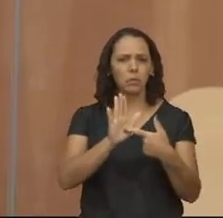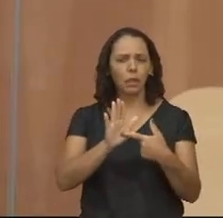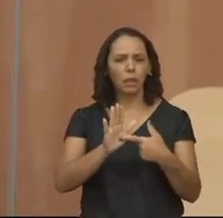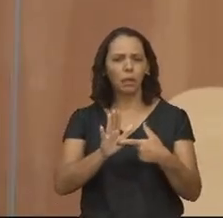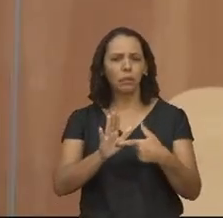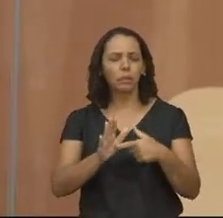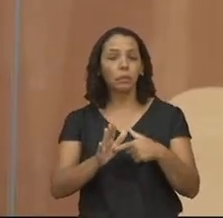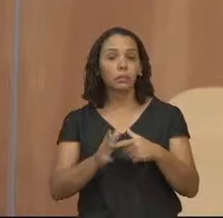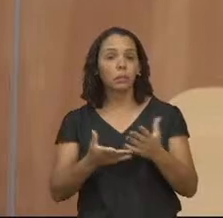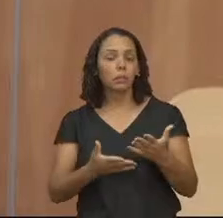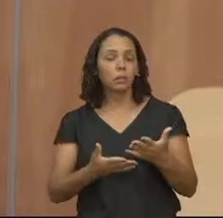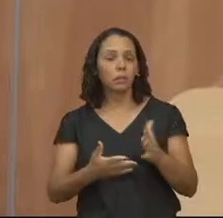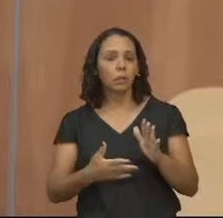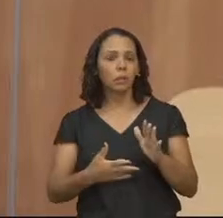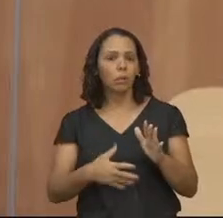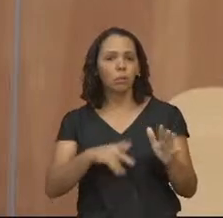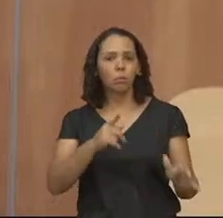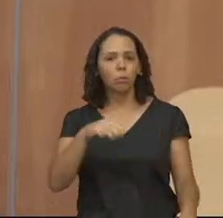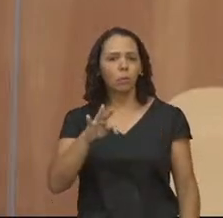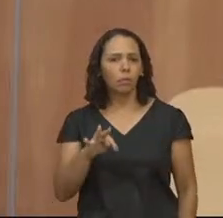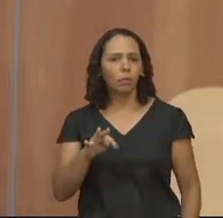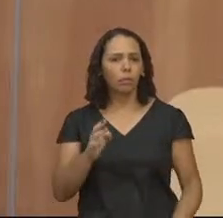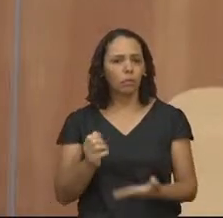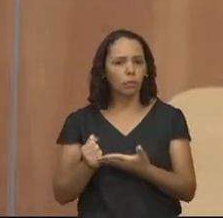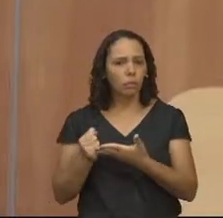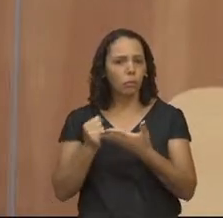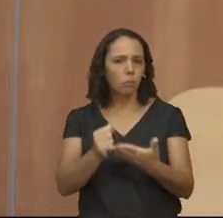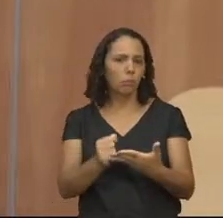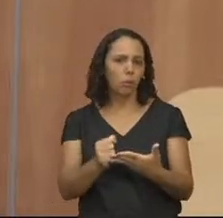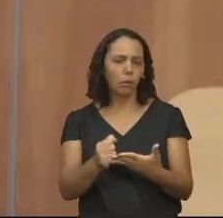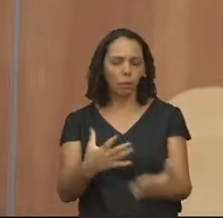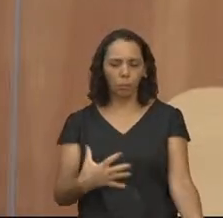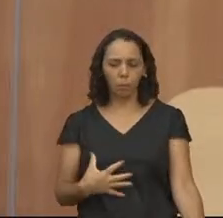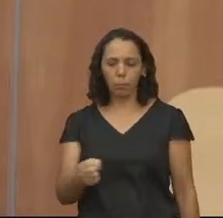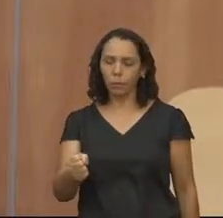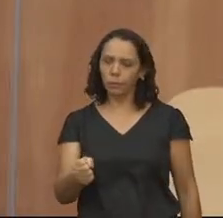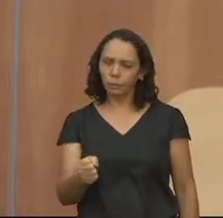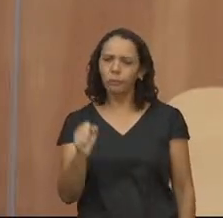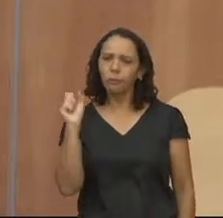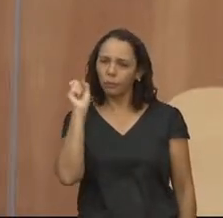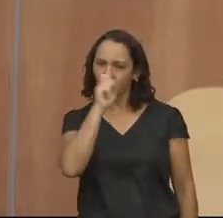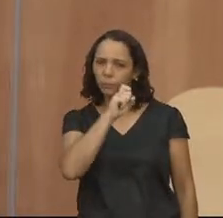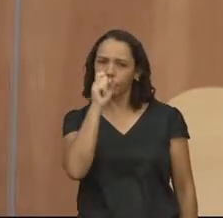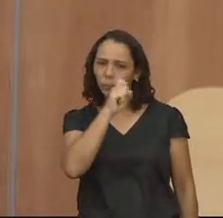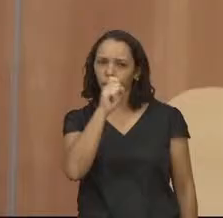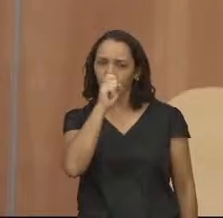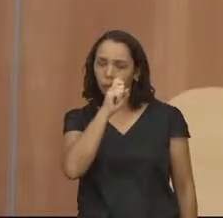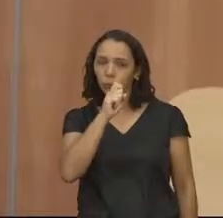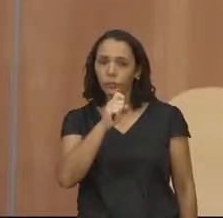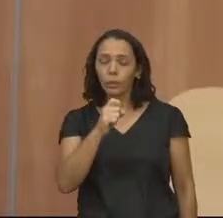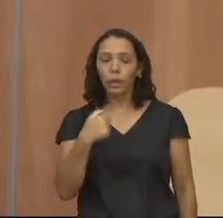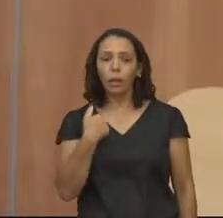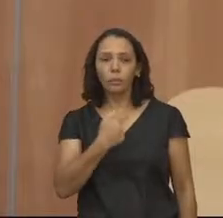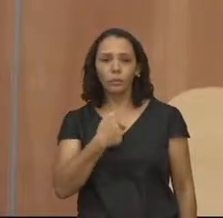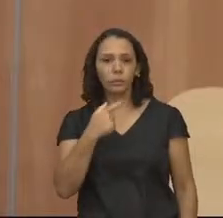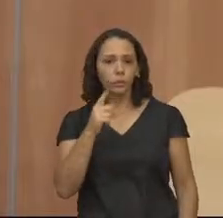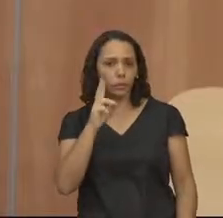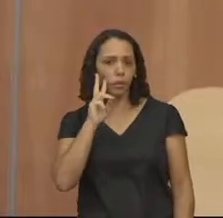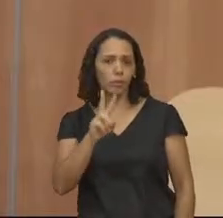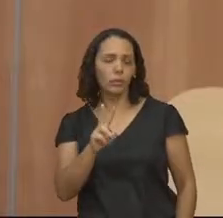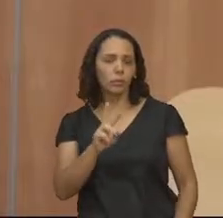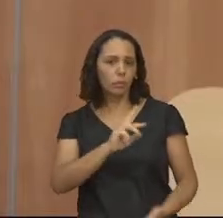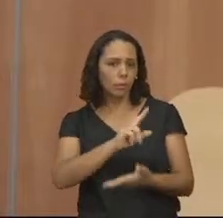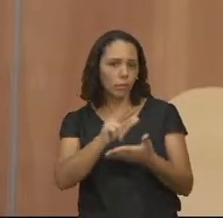falácias das pessoas que muitas vezes querem se promover, né? E hoje nós estamos vendo que vários presidentes da direita que se